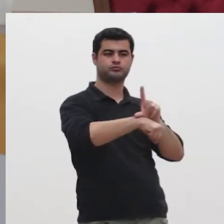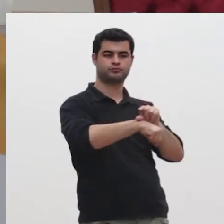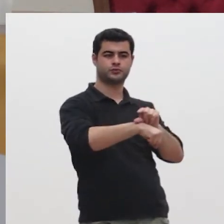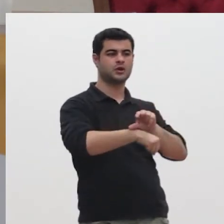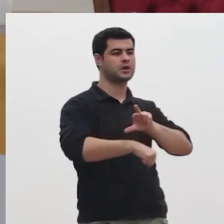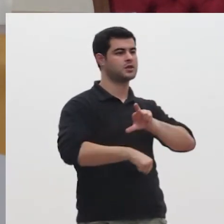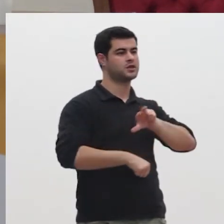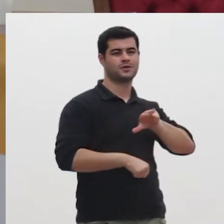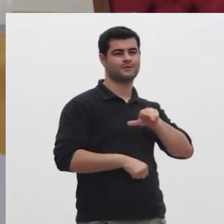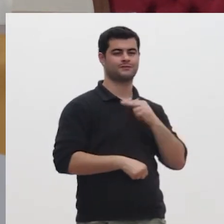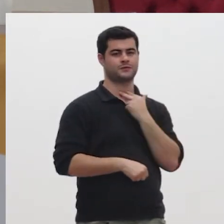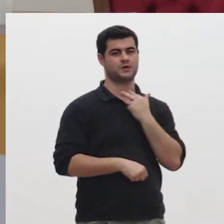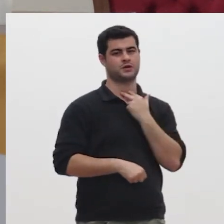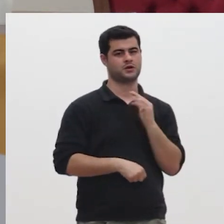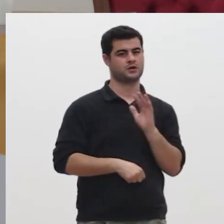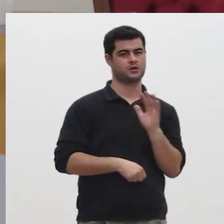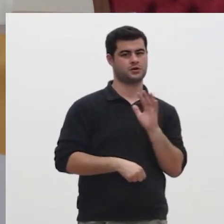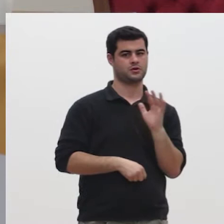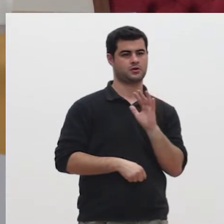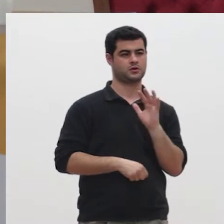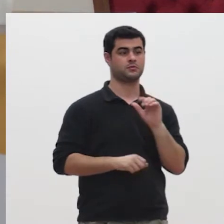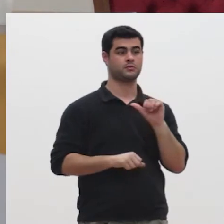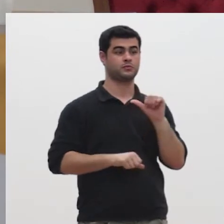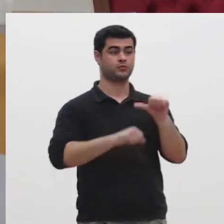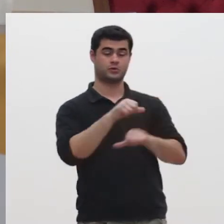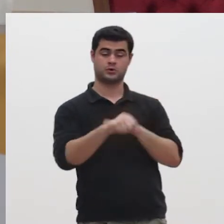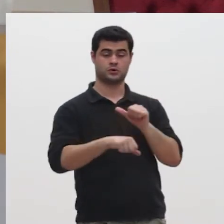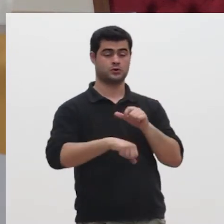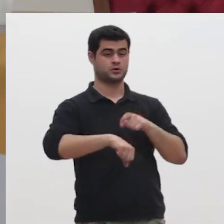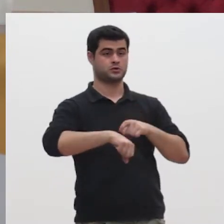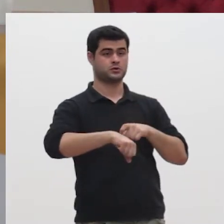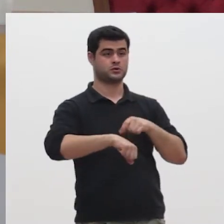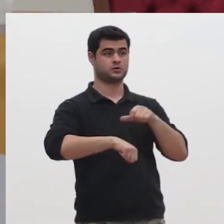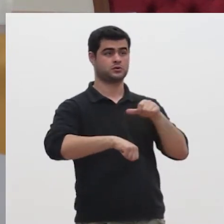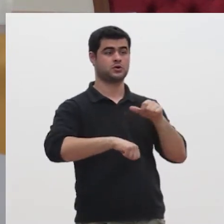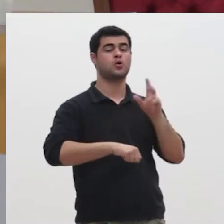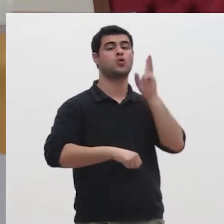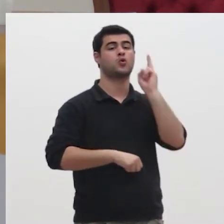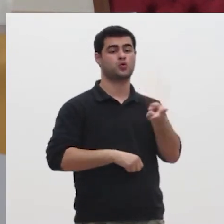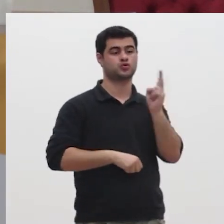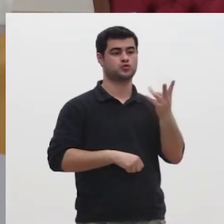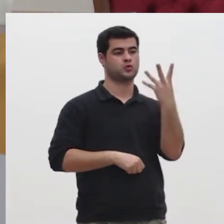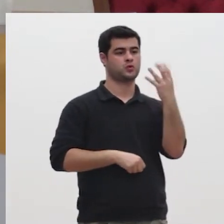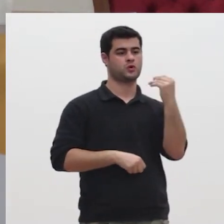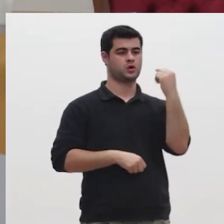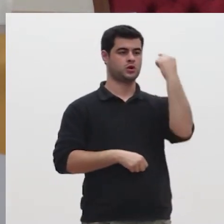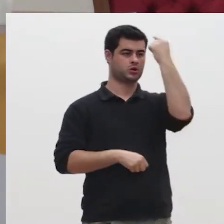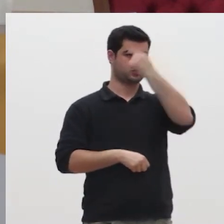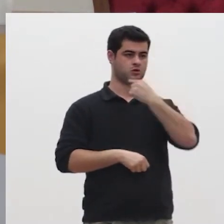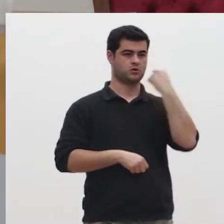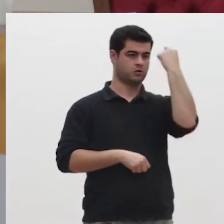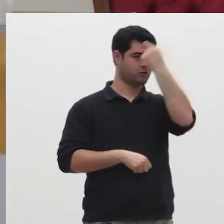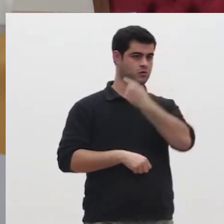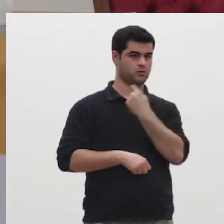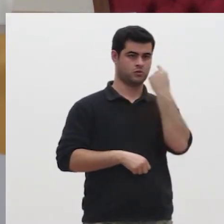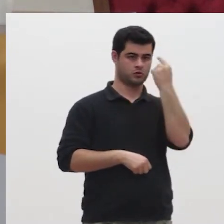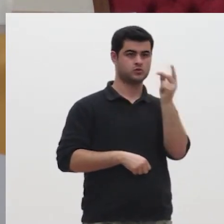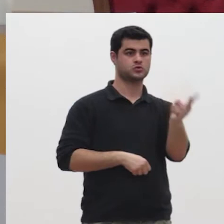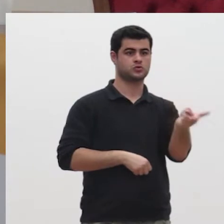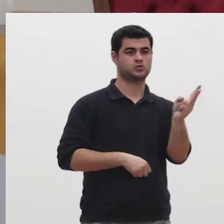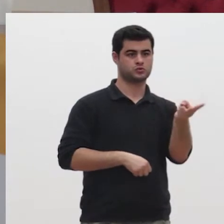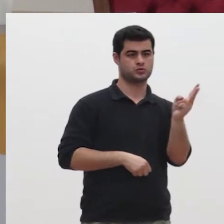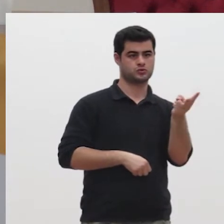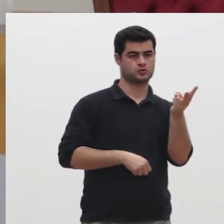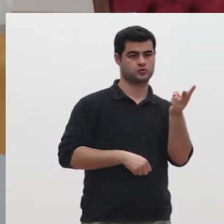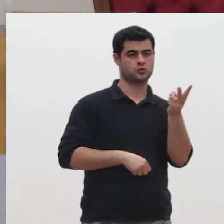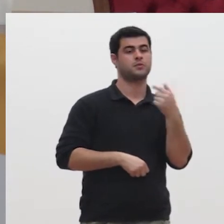de flexibilização da jornada de trabalho. A jornada continua sendo 40 horas, flexibilizada para 30 horas. Eu fui